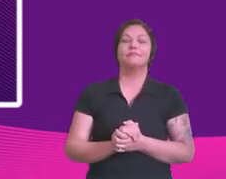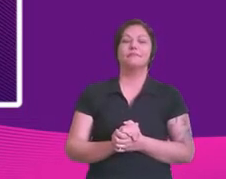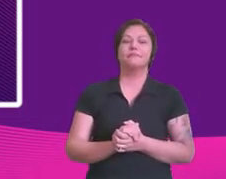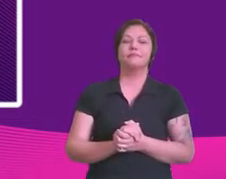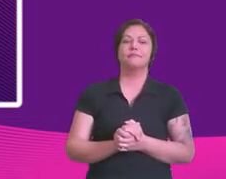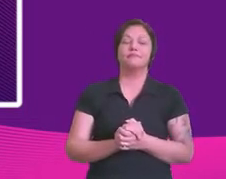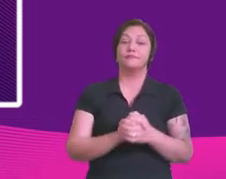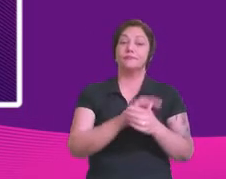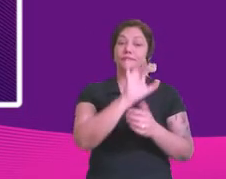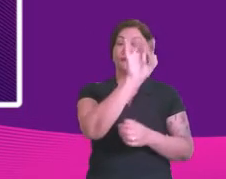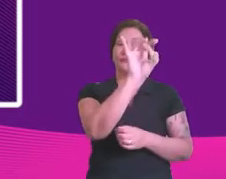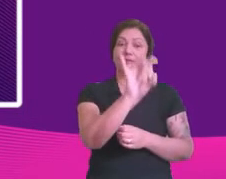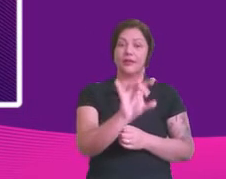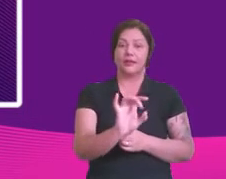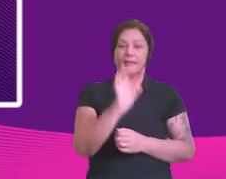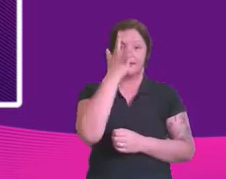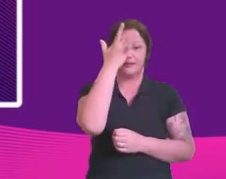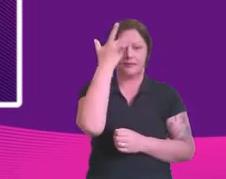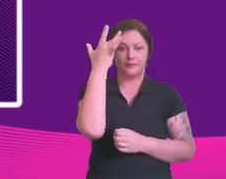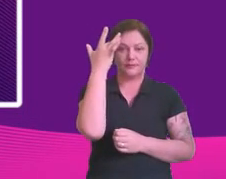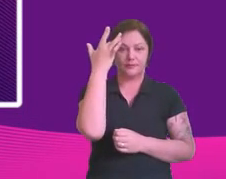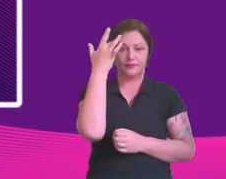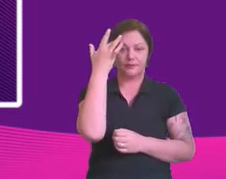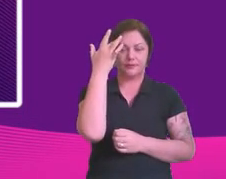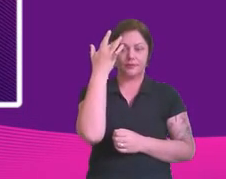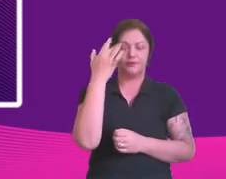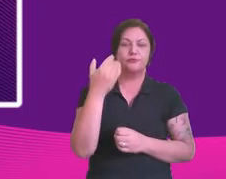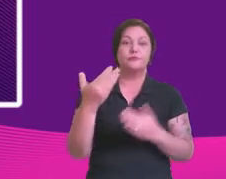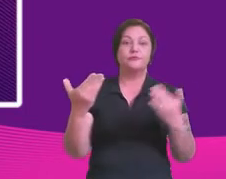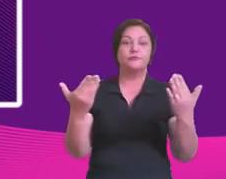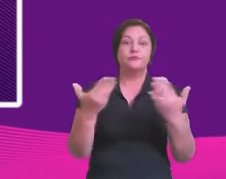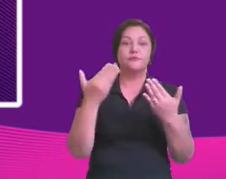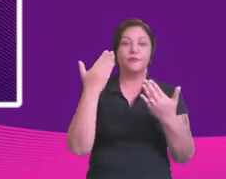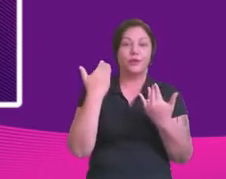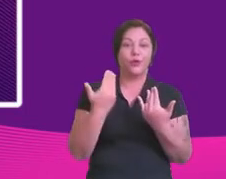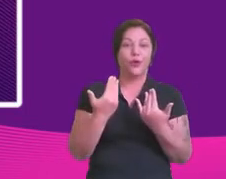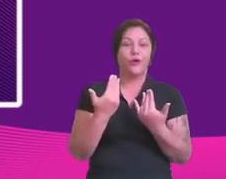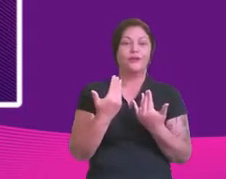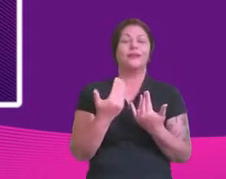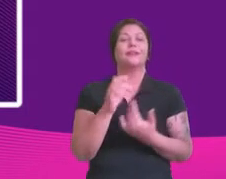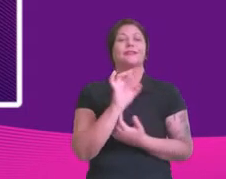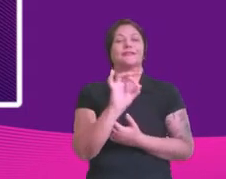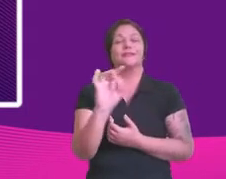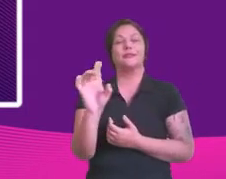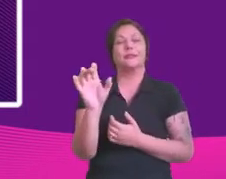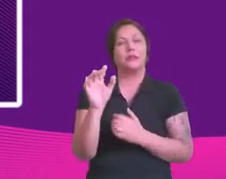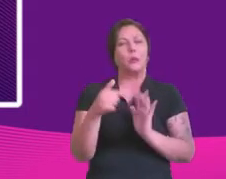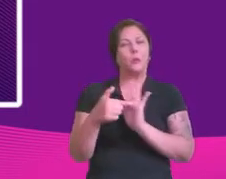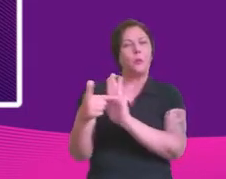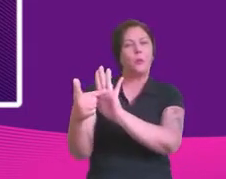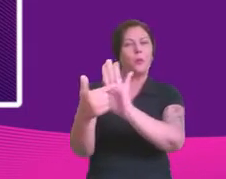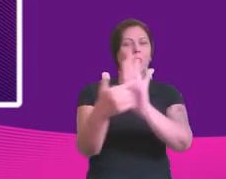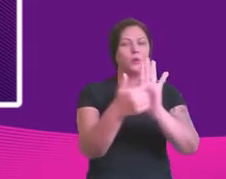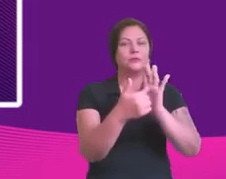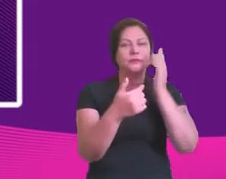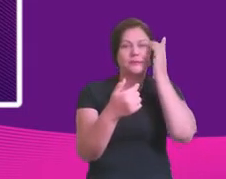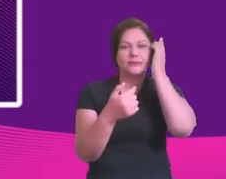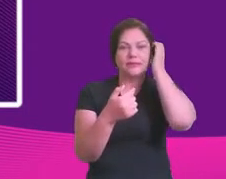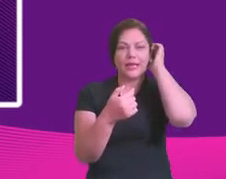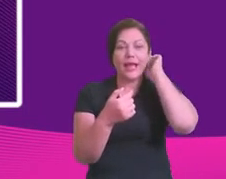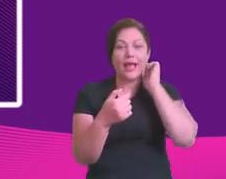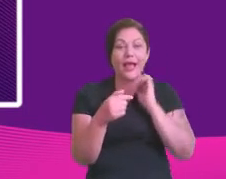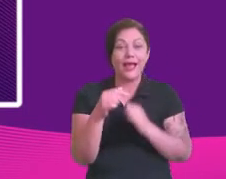que vai estar conosco ao longo desses 4 casos clínicos que estão planejados, mas a gente tem